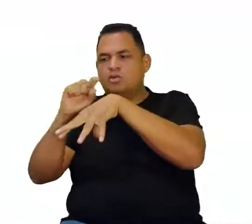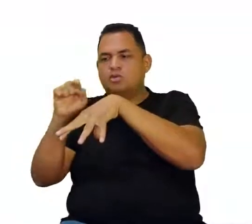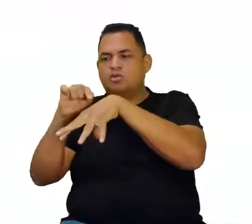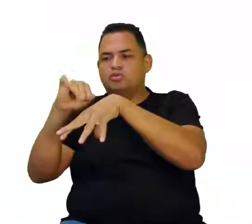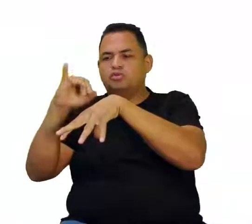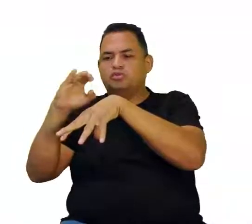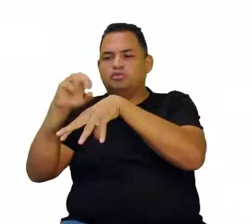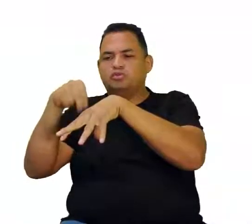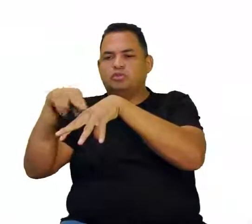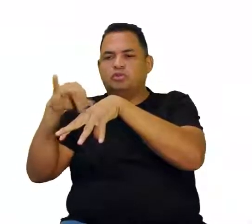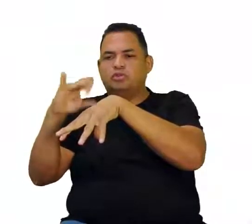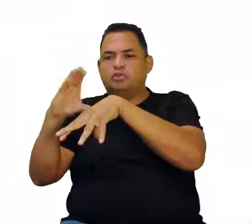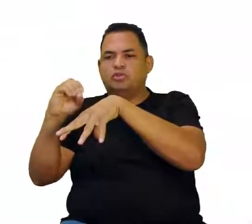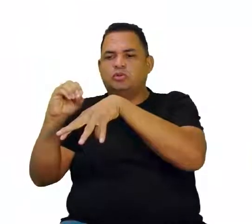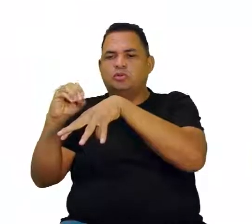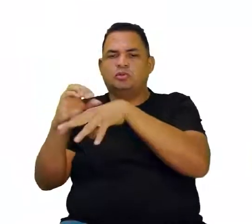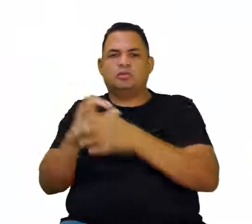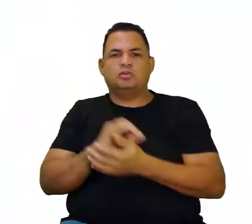dessa questão também.